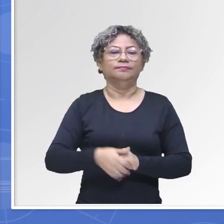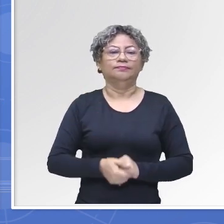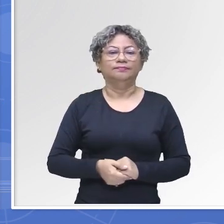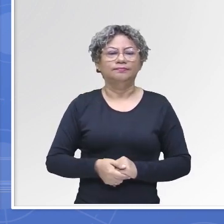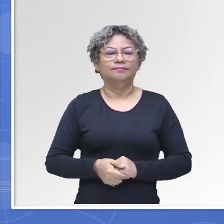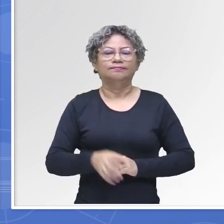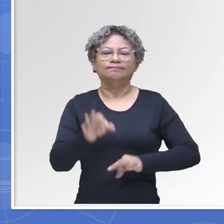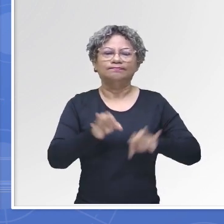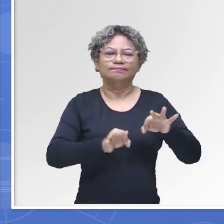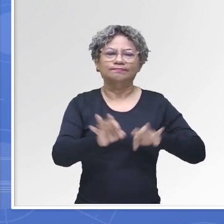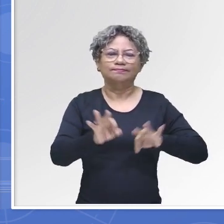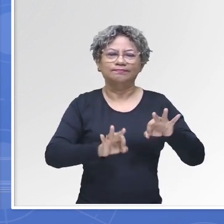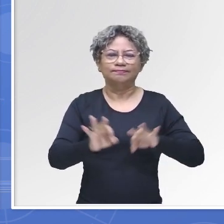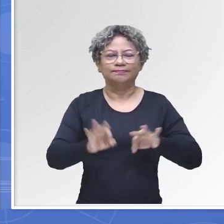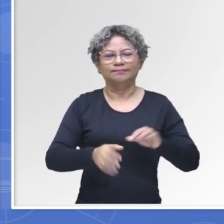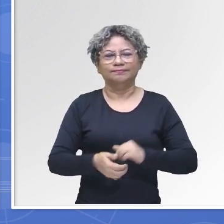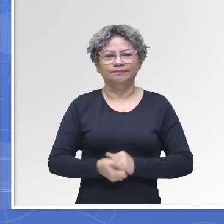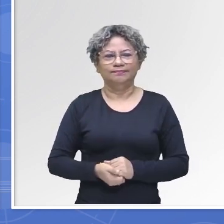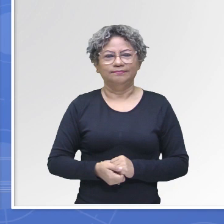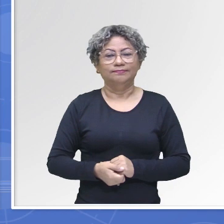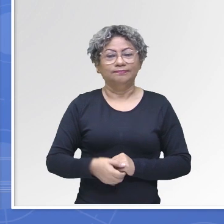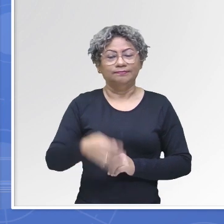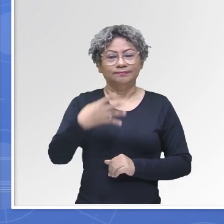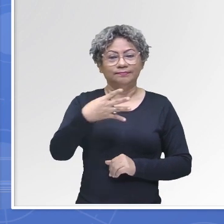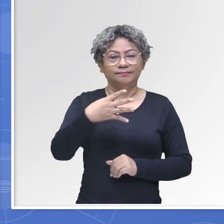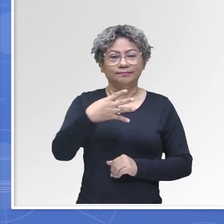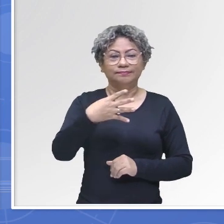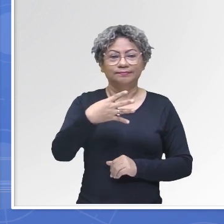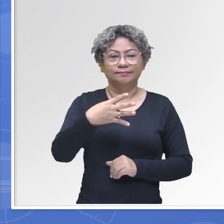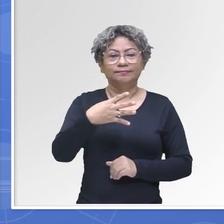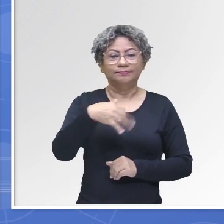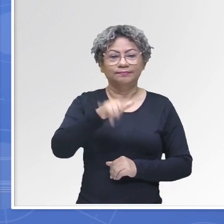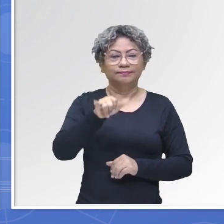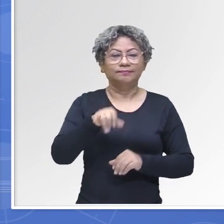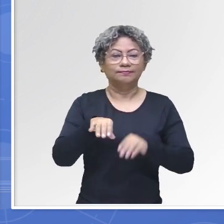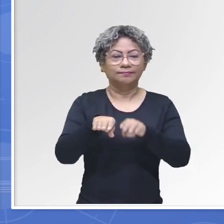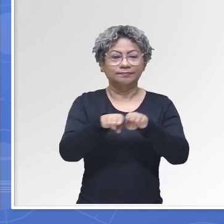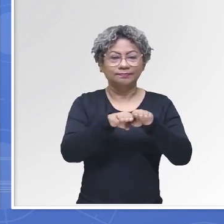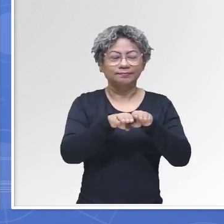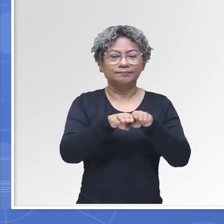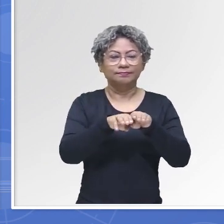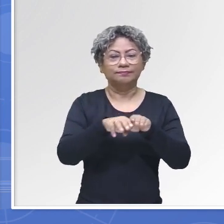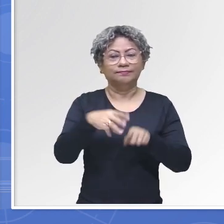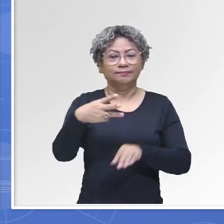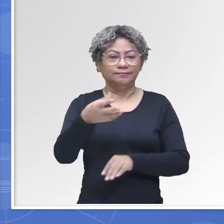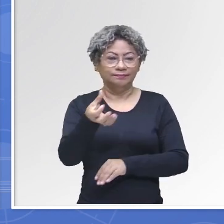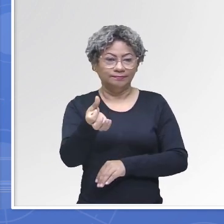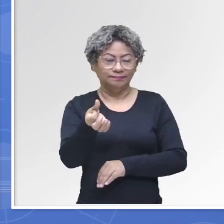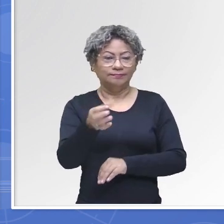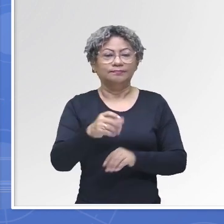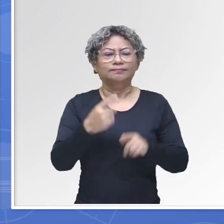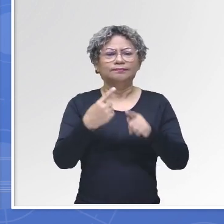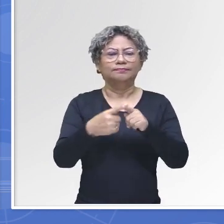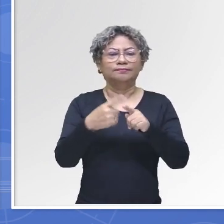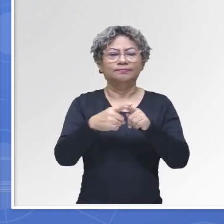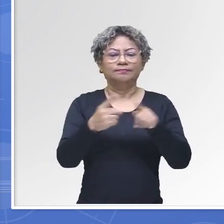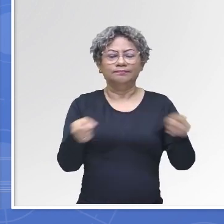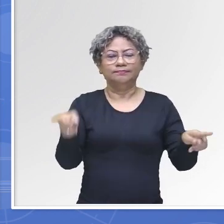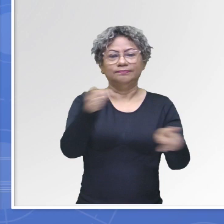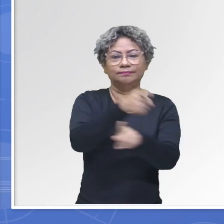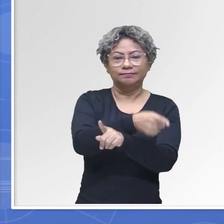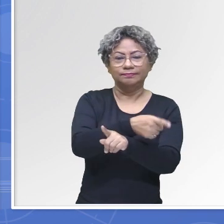forma muito fácil. Ó. 4, 3y mais y, 4y. O 4 vai passar para o outro